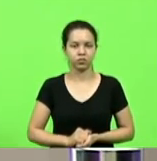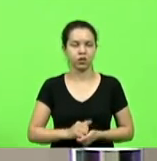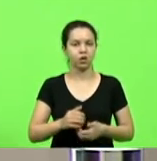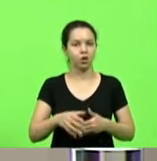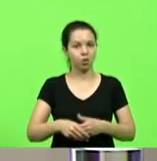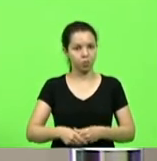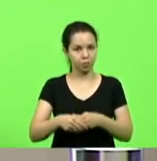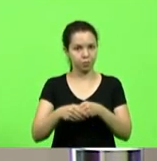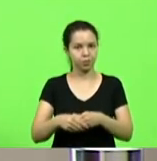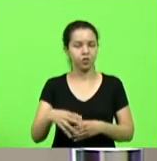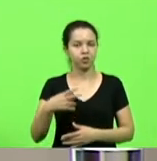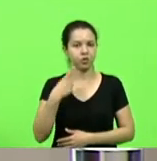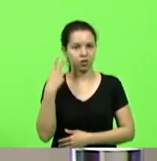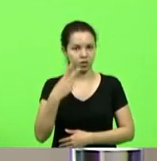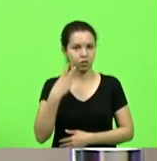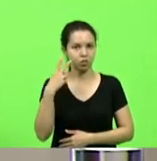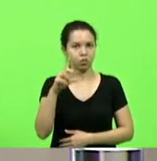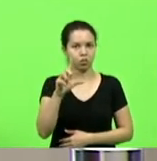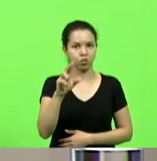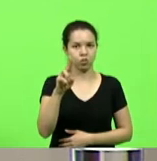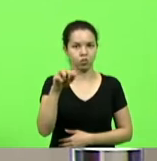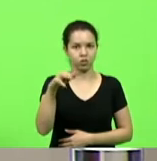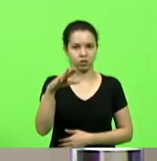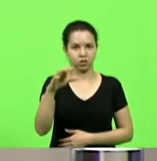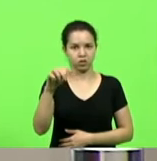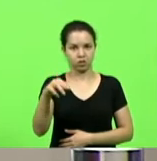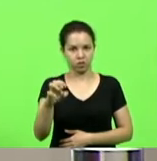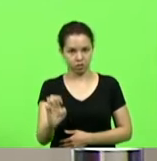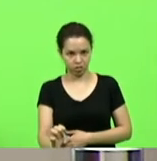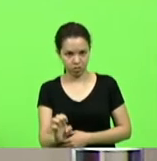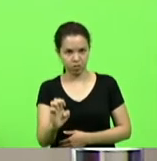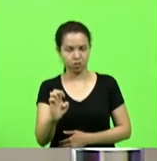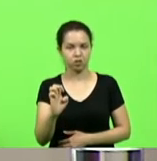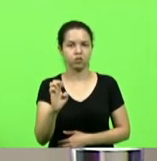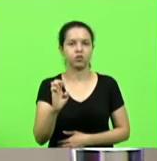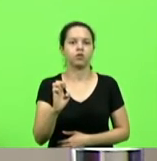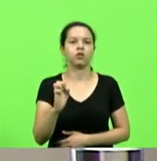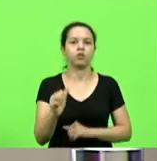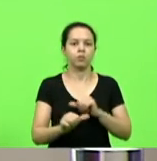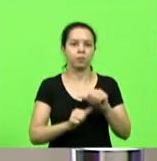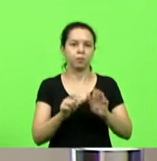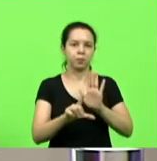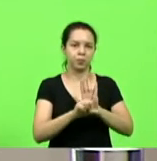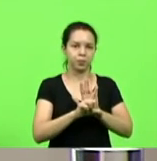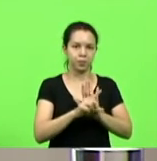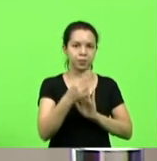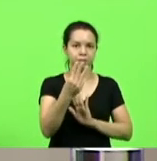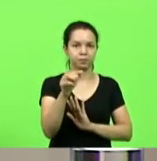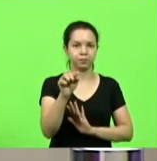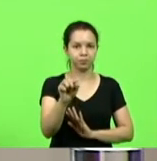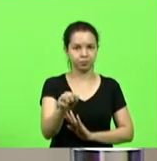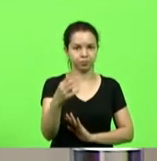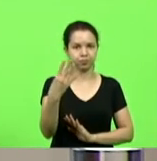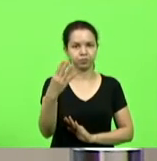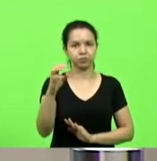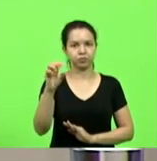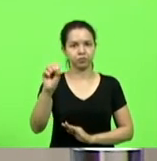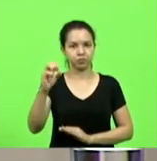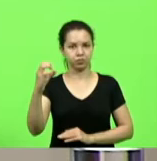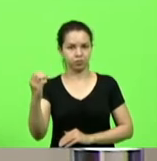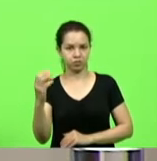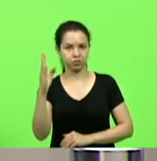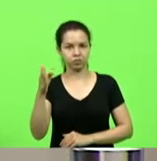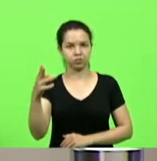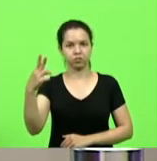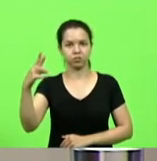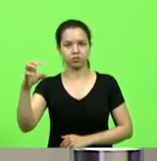Cumprimentando a vereadora Luciane Chagas Bittencourt pela alteração feita na Lei Municipal número 3.480 de 2020, em